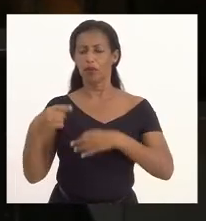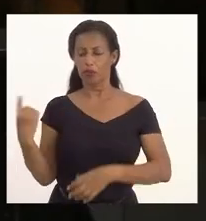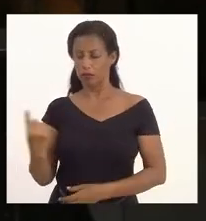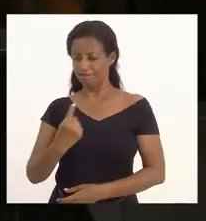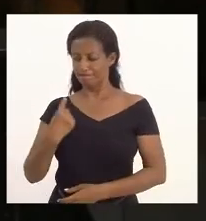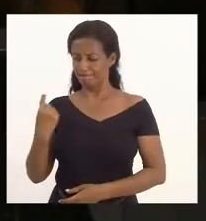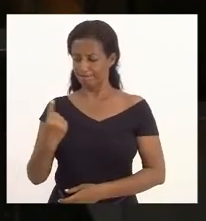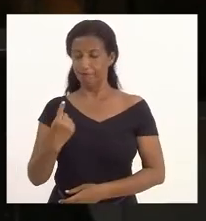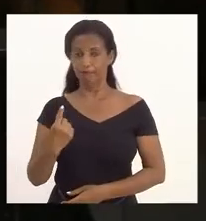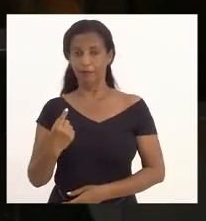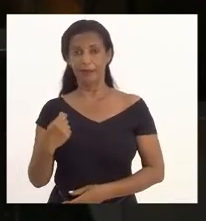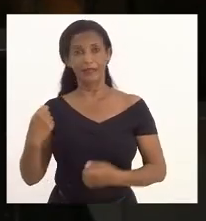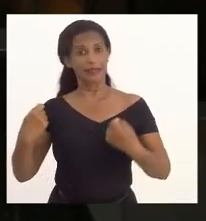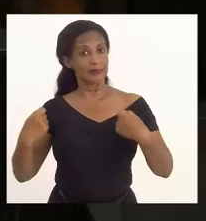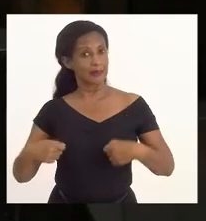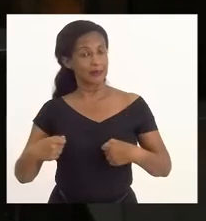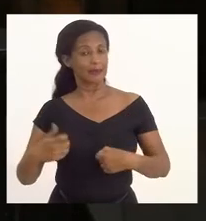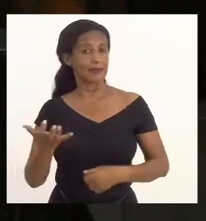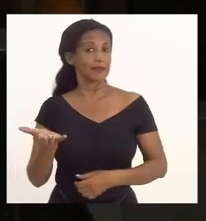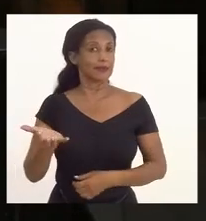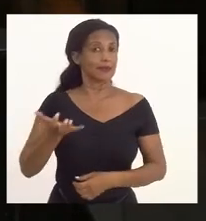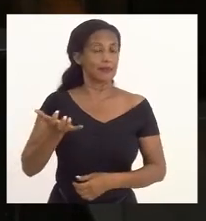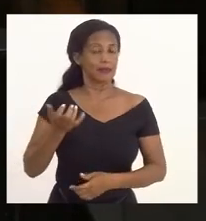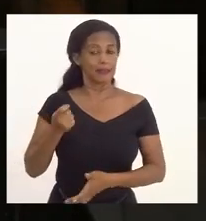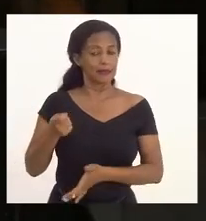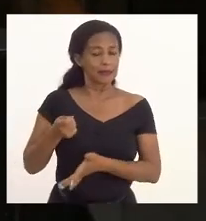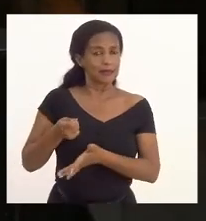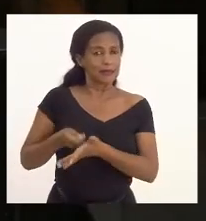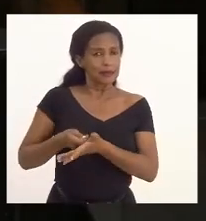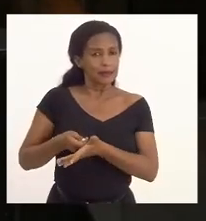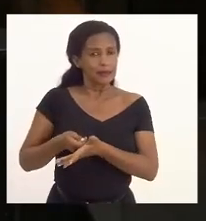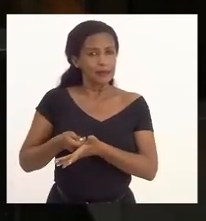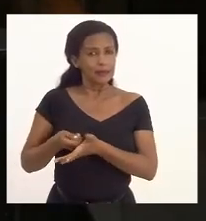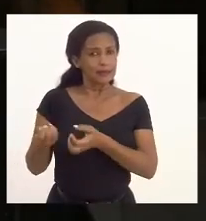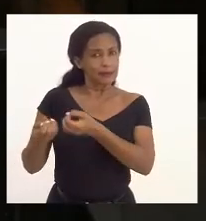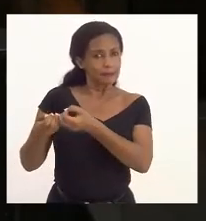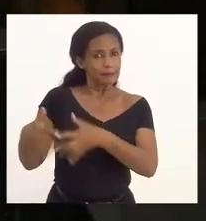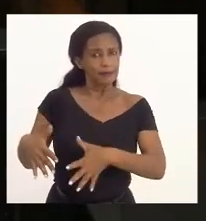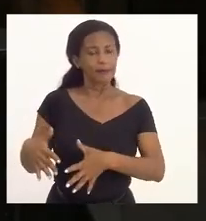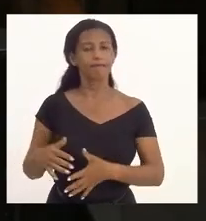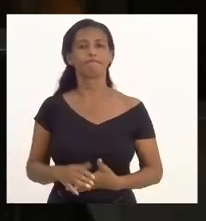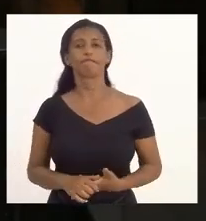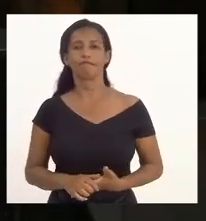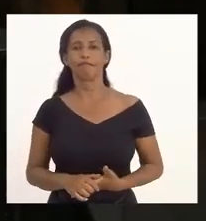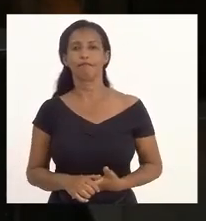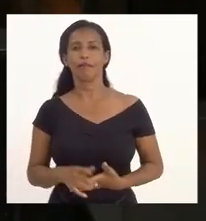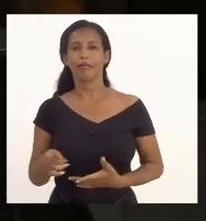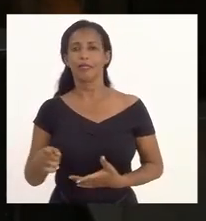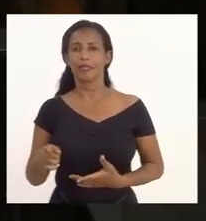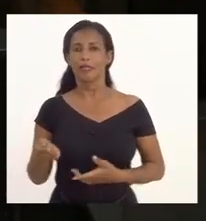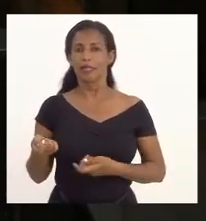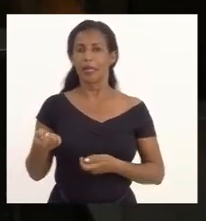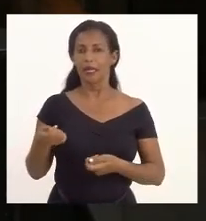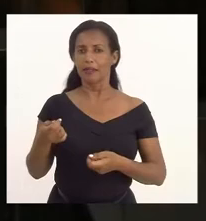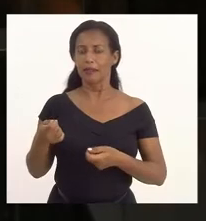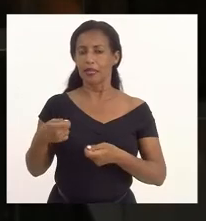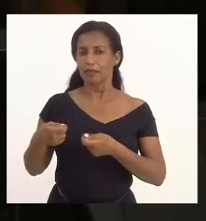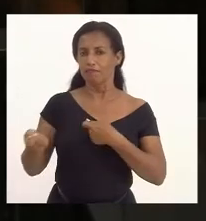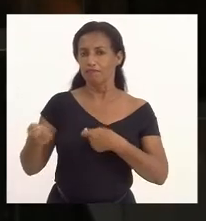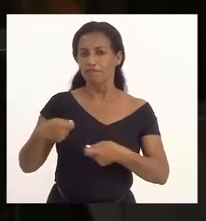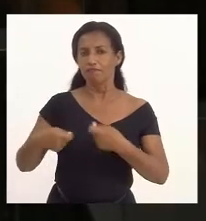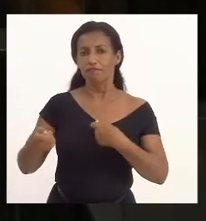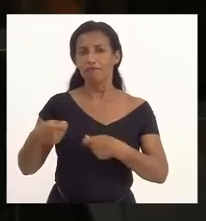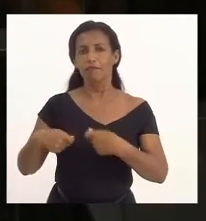que nós temos intenção de tentar derrubá-los. E essa negociação, evidentemente, se